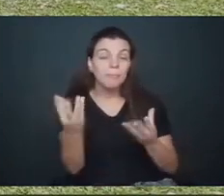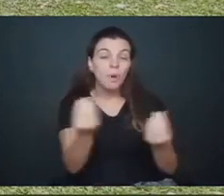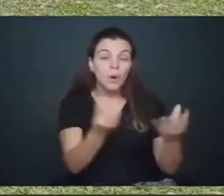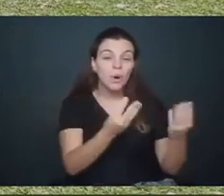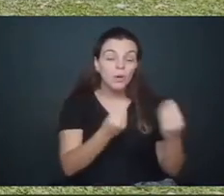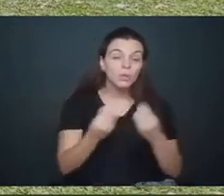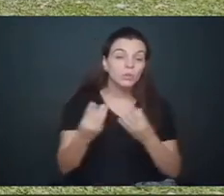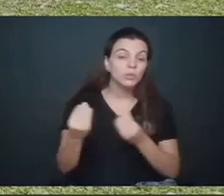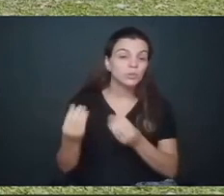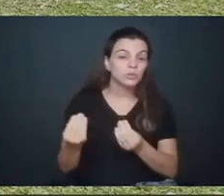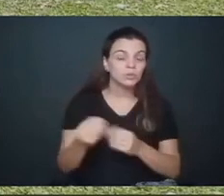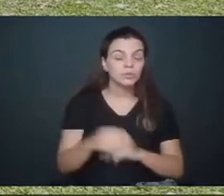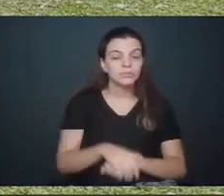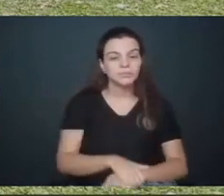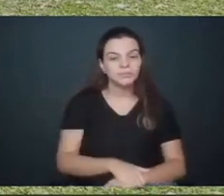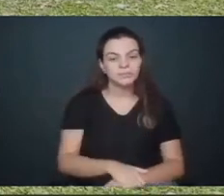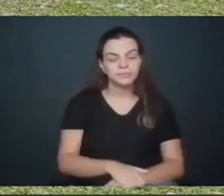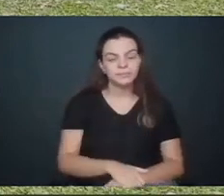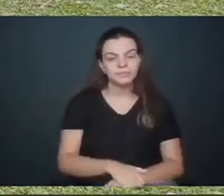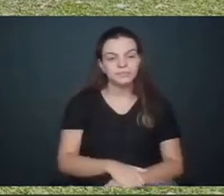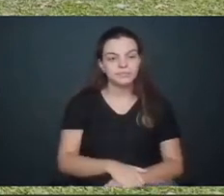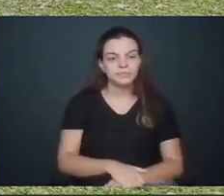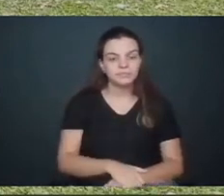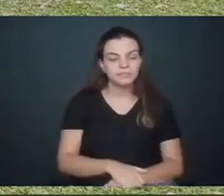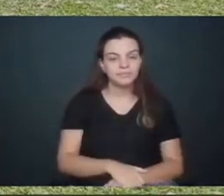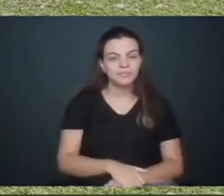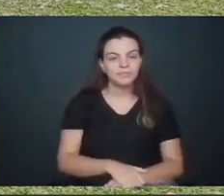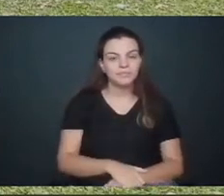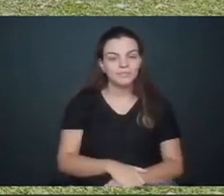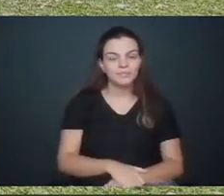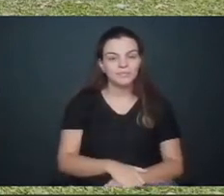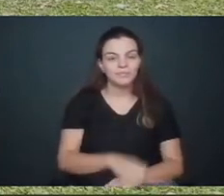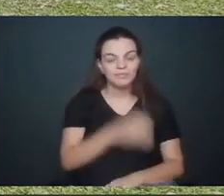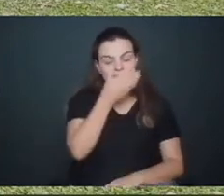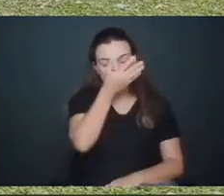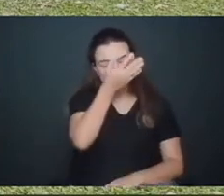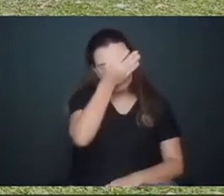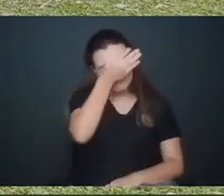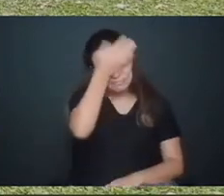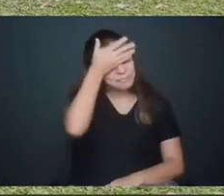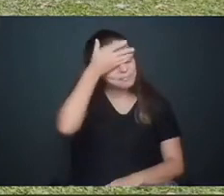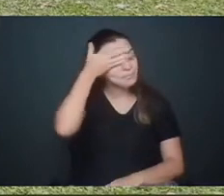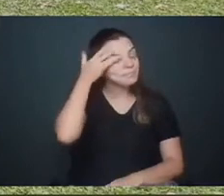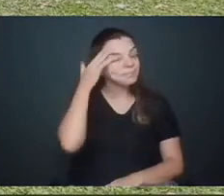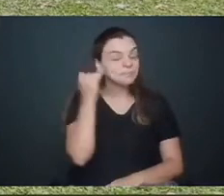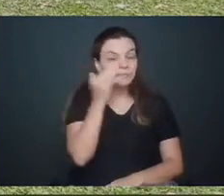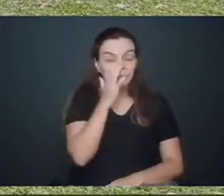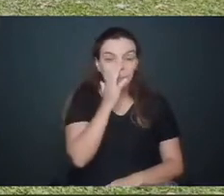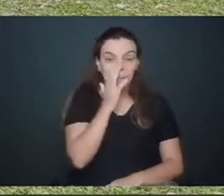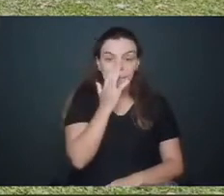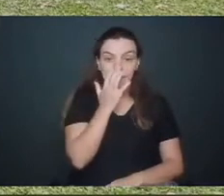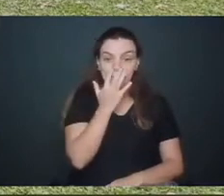semente selecionada. De semente. Se espalharmos o enxertado, vocês vão embelezar esta cidade de uma